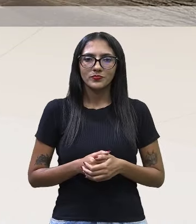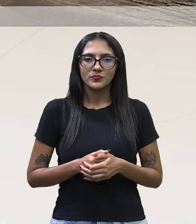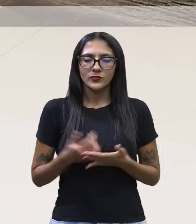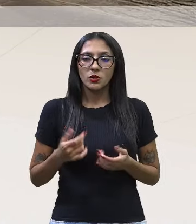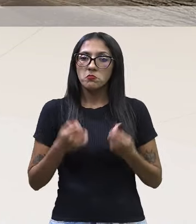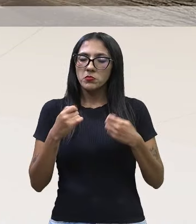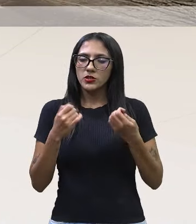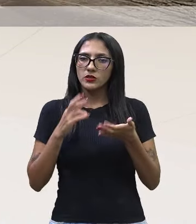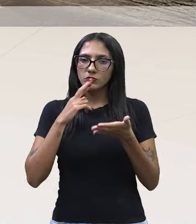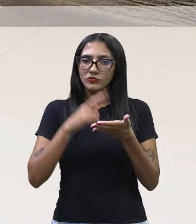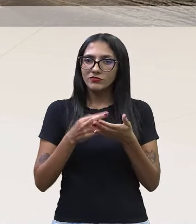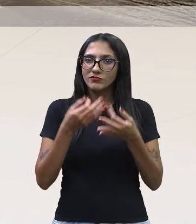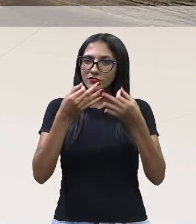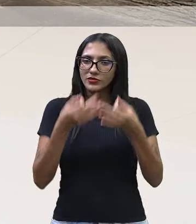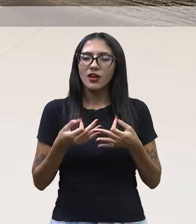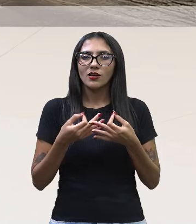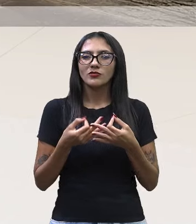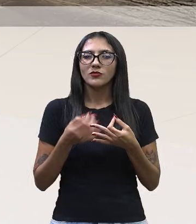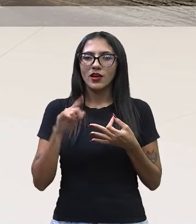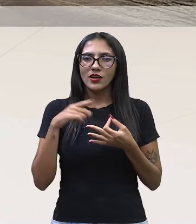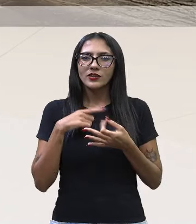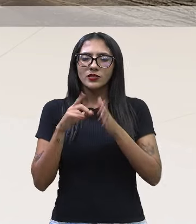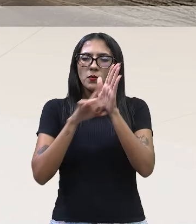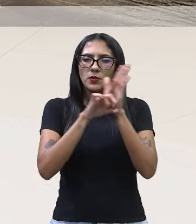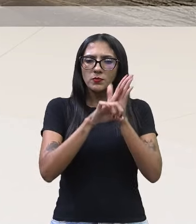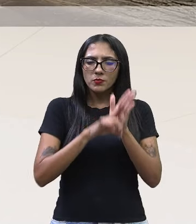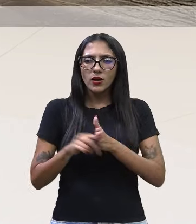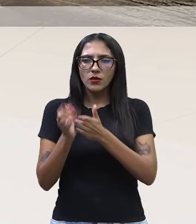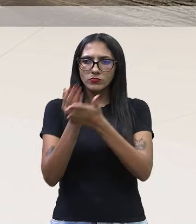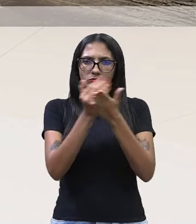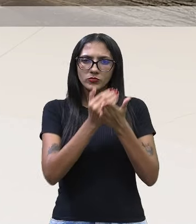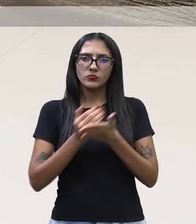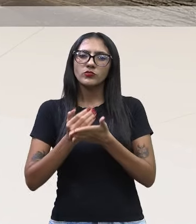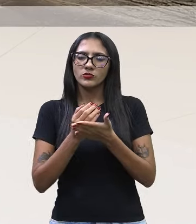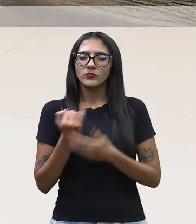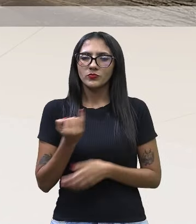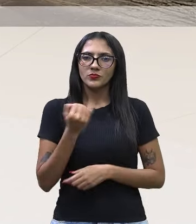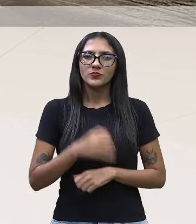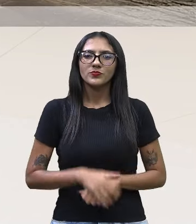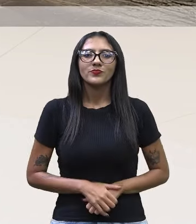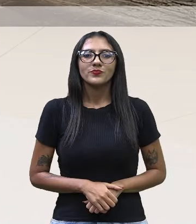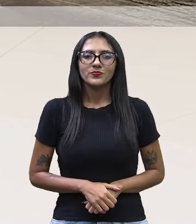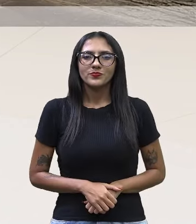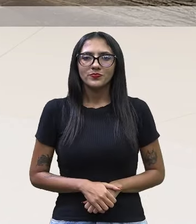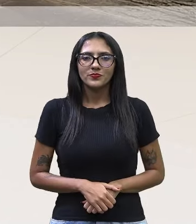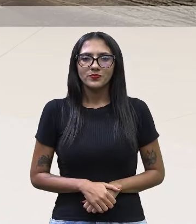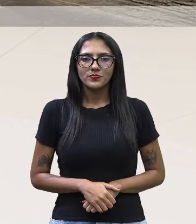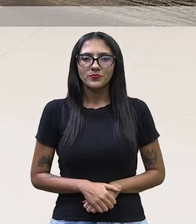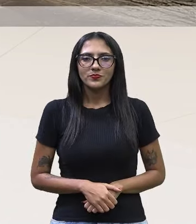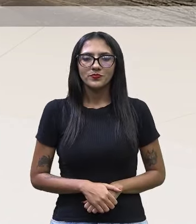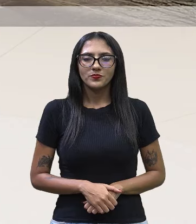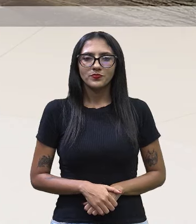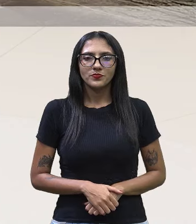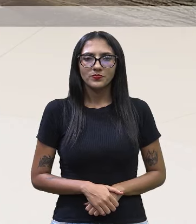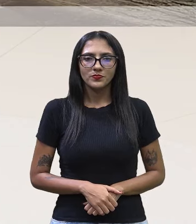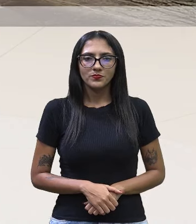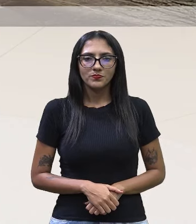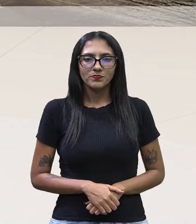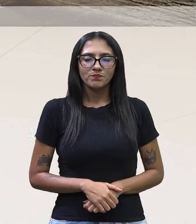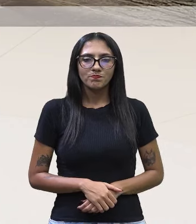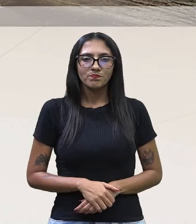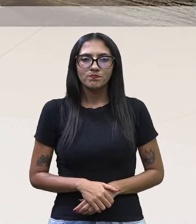pesquisas que estão fazendo as pesquisas das das instituições que fazem a coleta de dados certo bom olha Onde nós estamos de novo